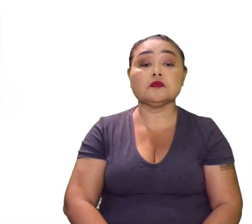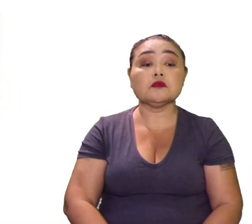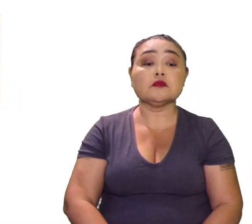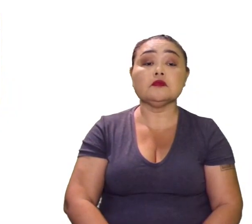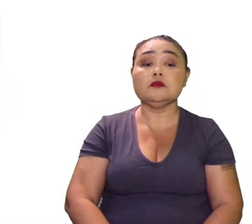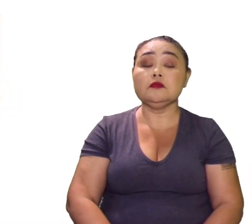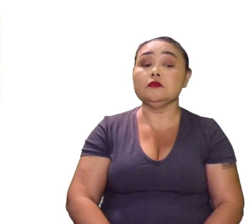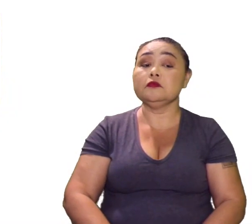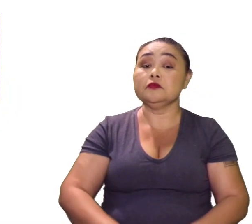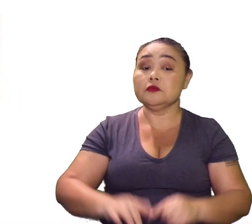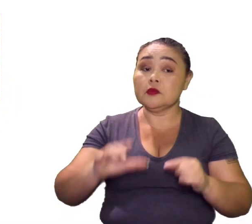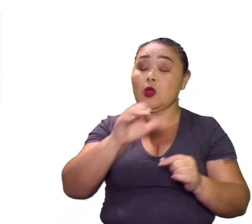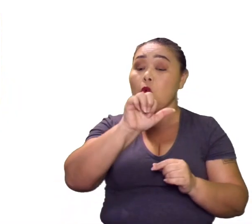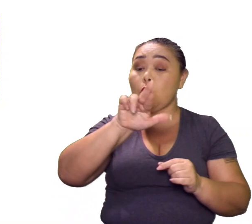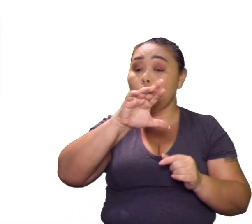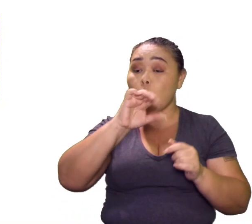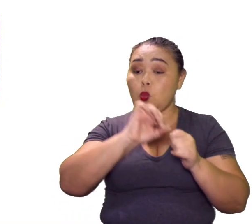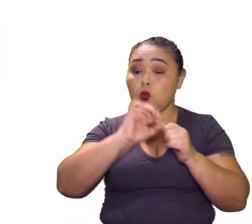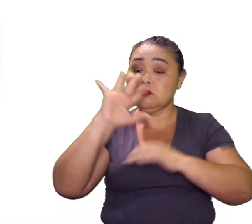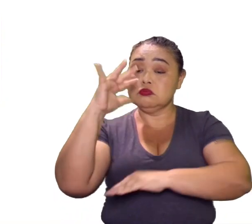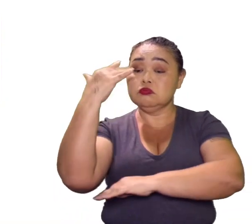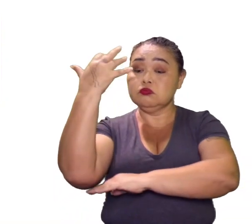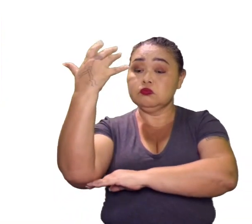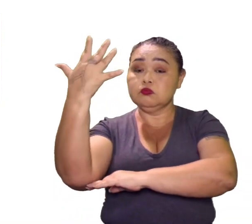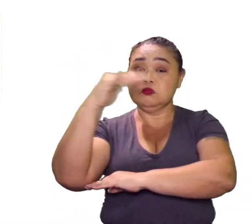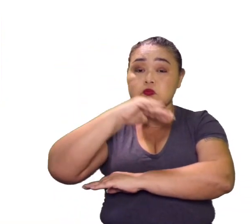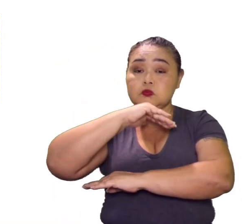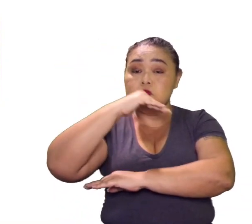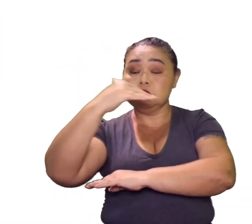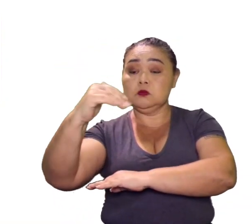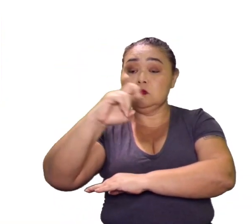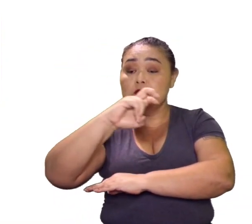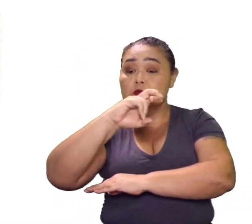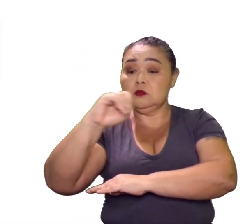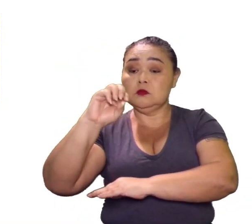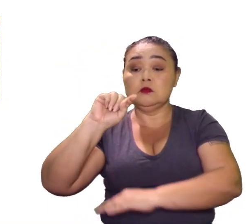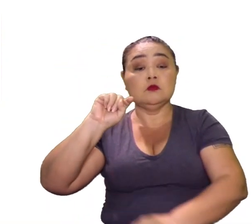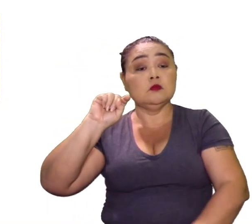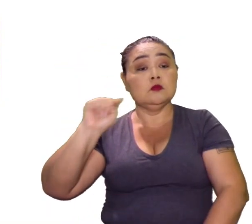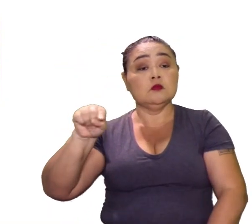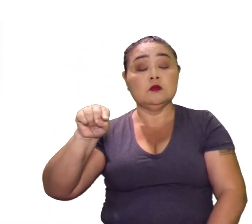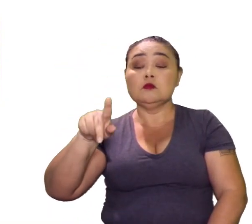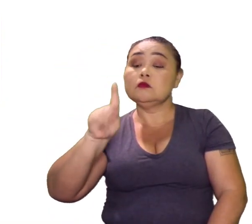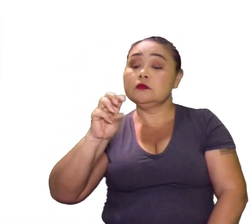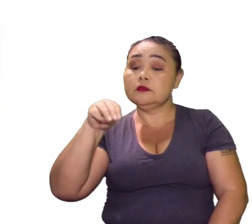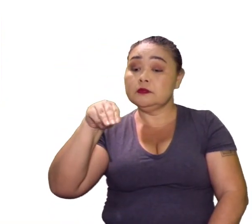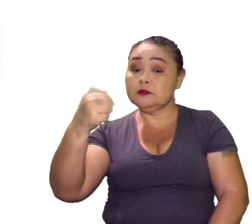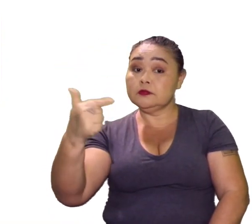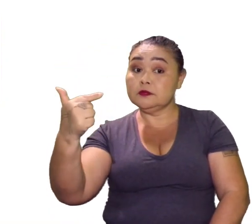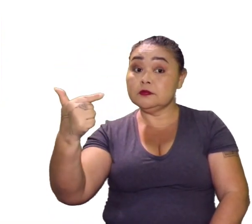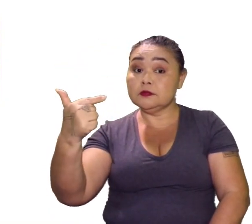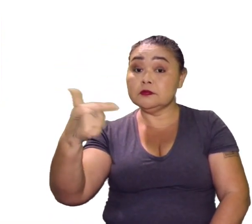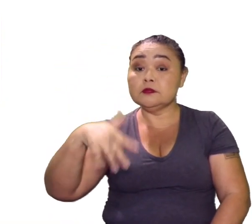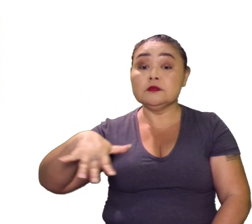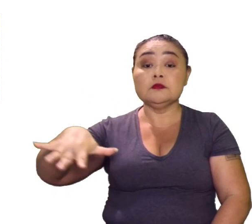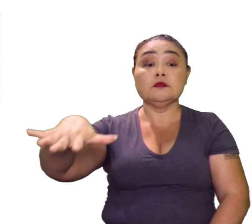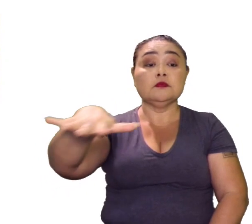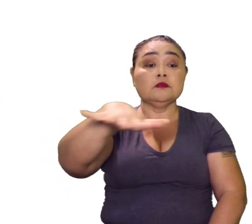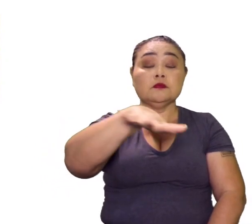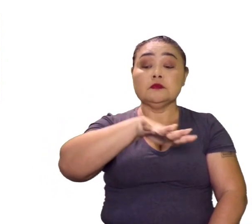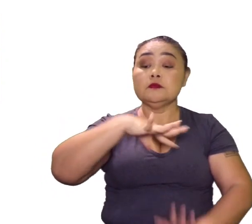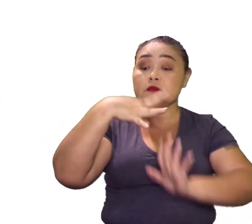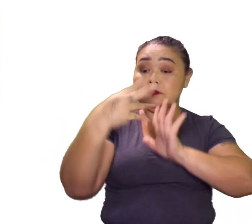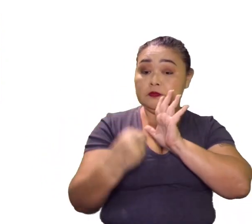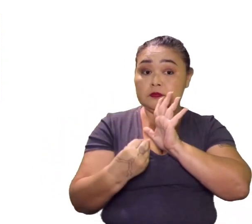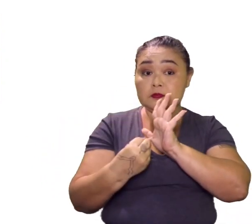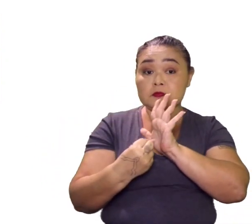O arco do desmatamento é a região de 500 mil quilômetros quadrados, onde se concentra o desmatamento na